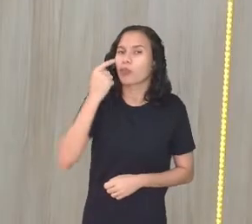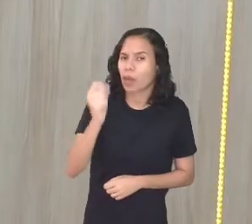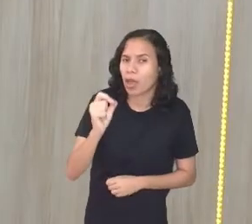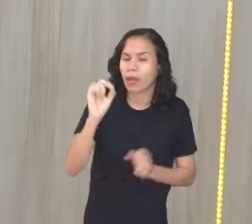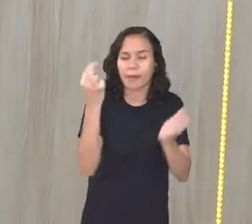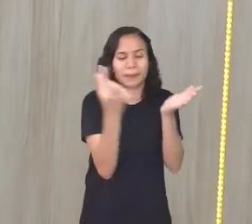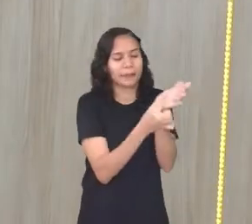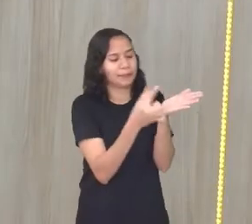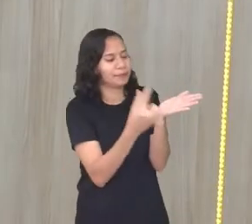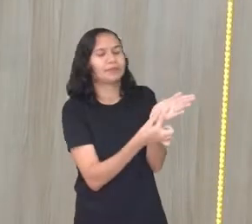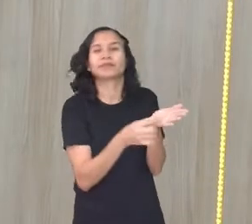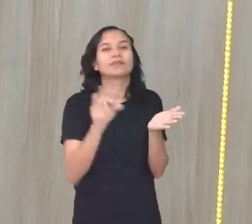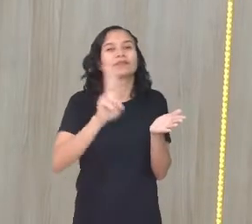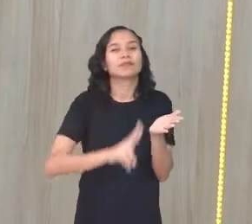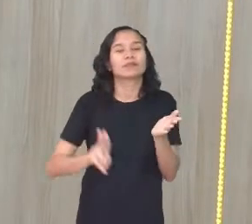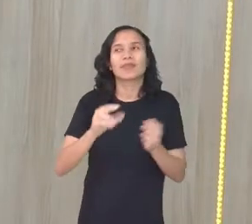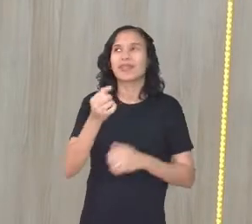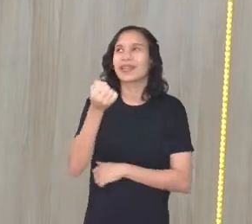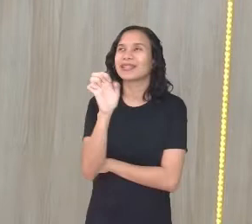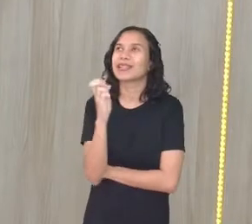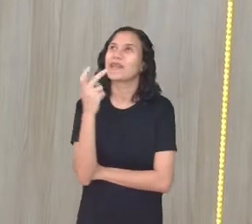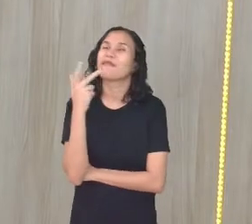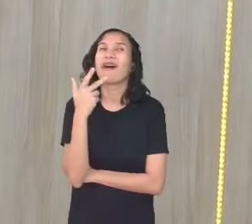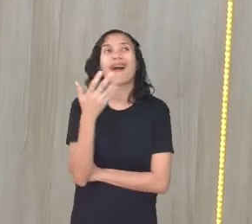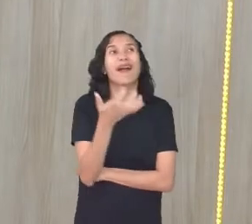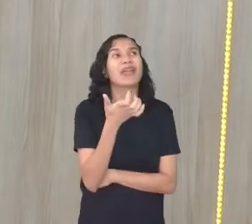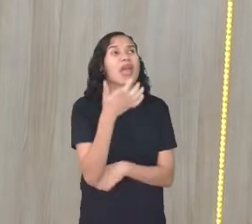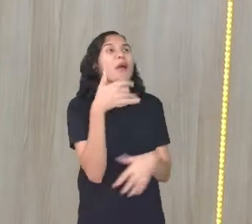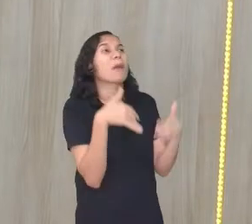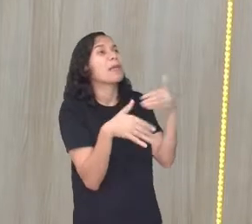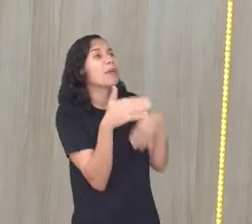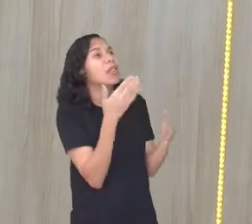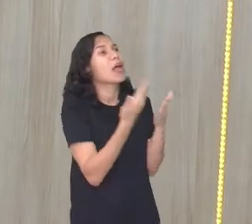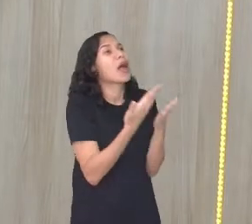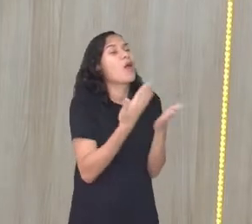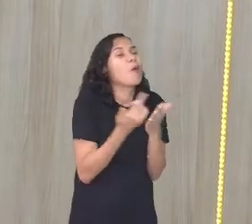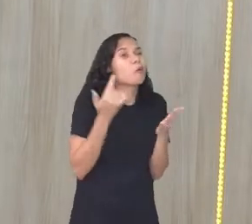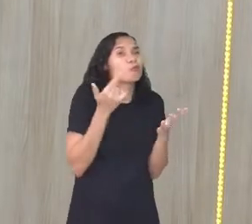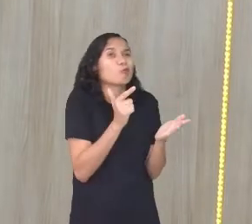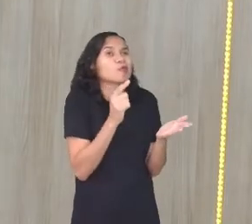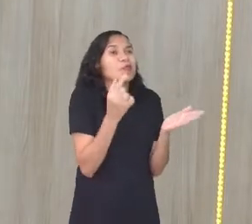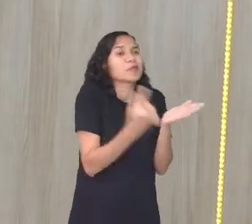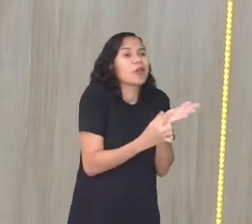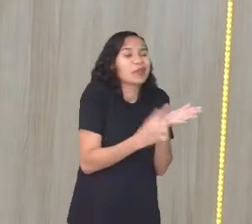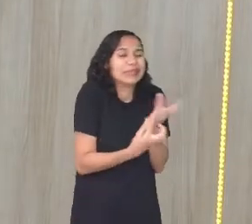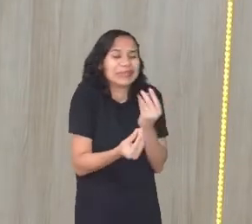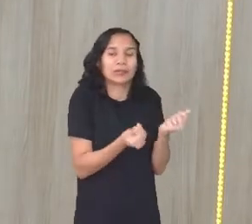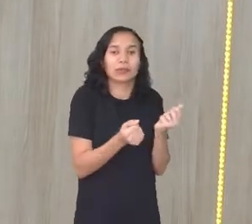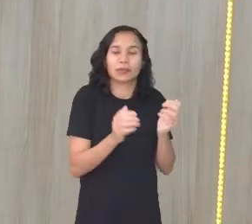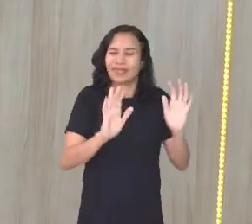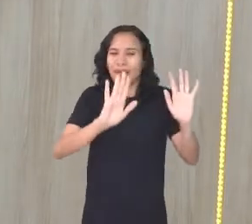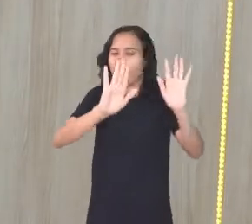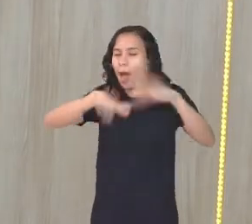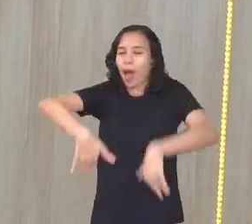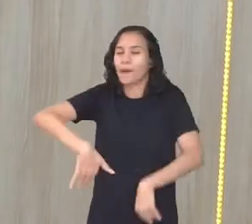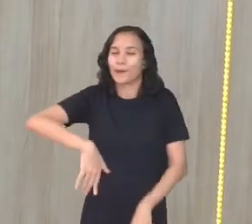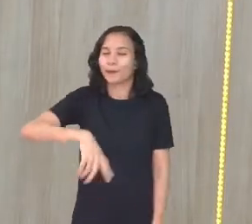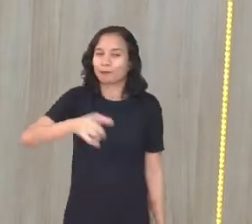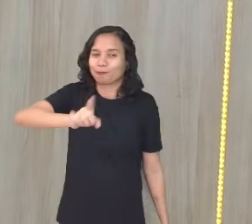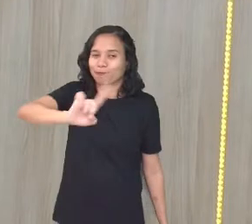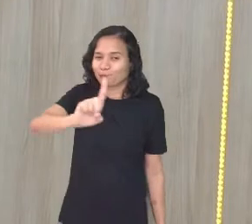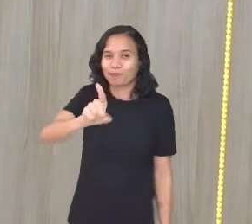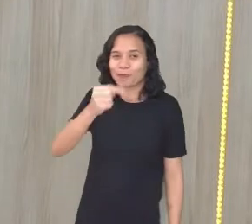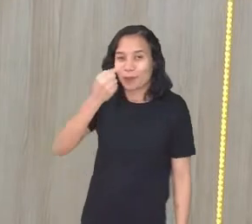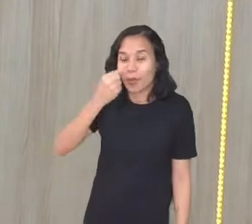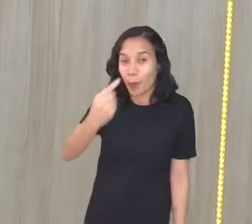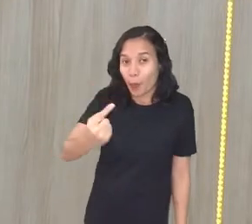do aplicativo. Vai que, eu queria participar da aula, mas não tem o aplicativo. Blá, blá, blá. Não vai ter essa desculpa não,